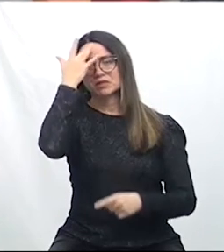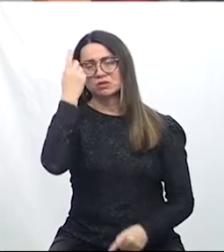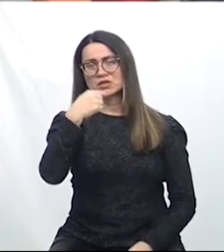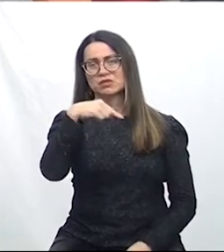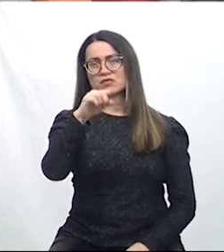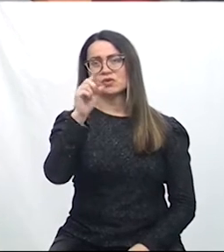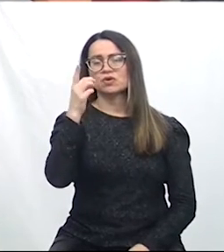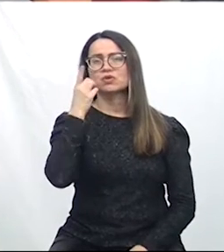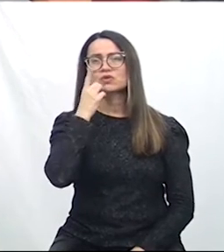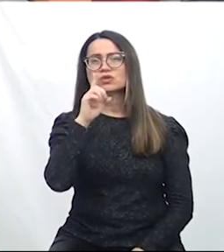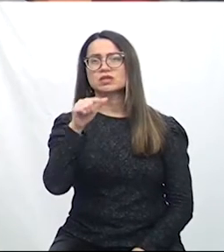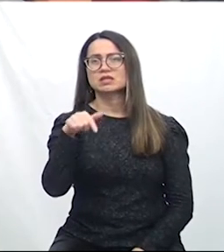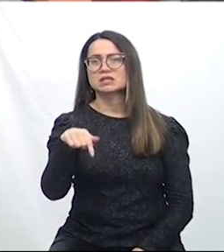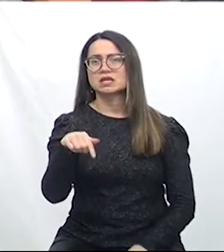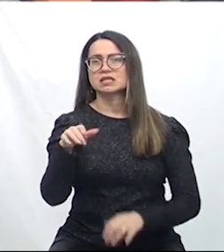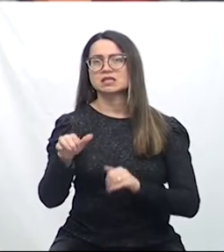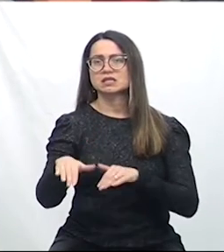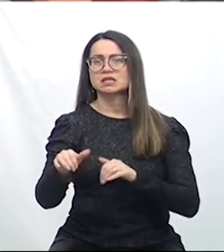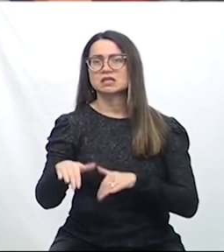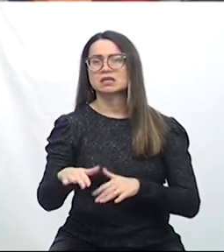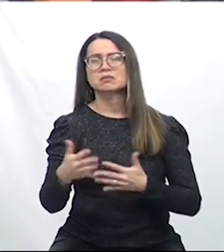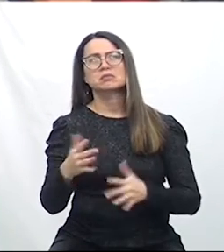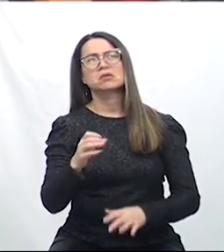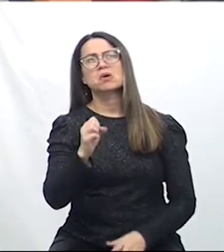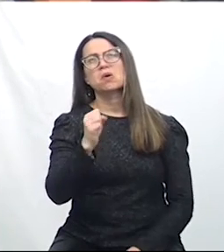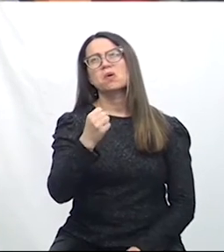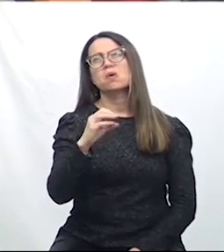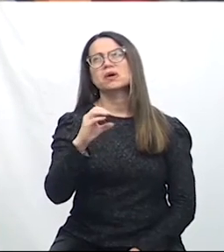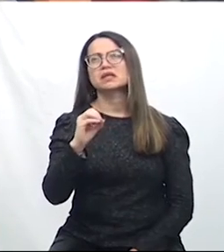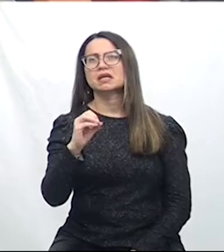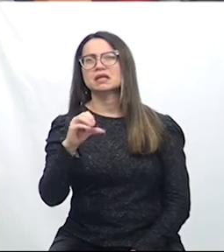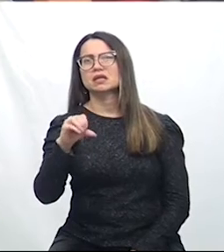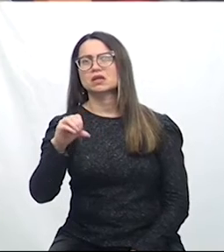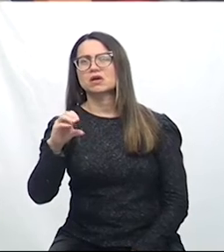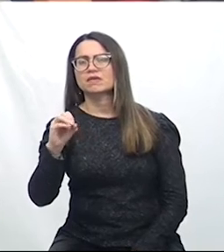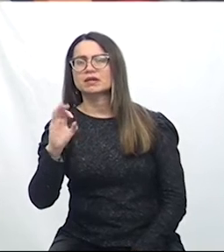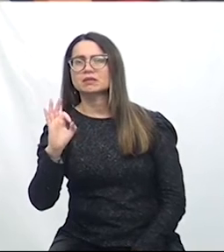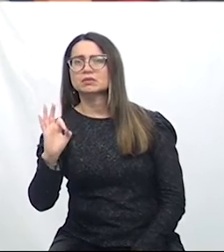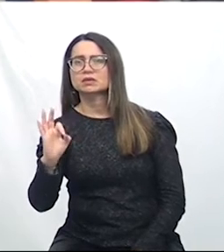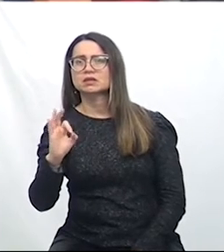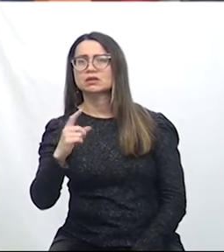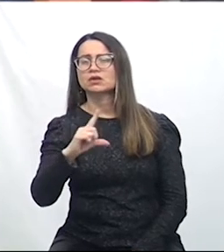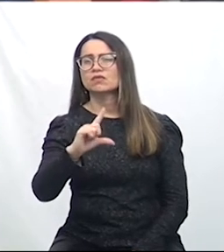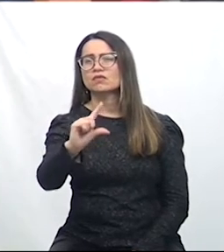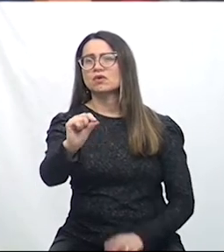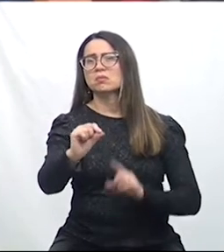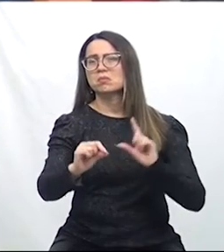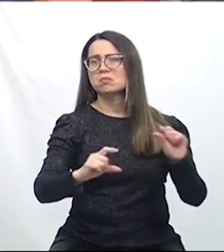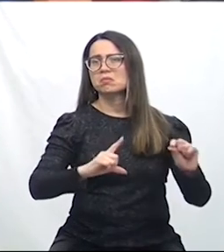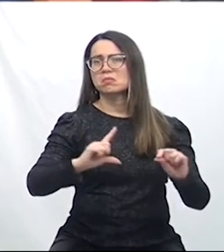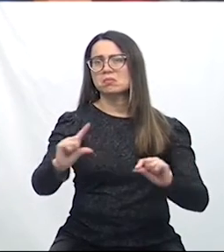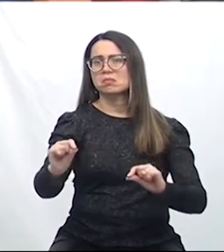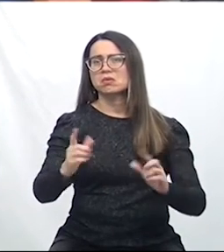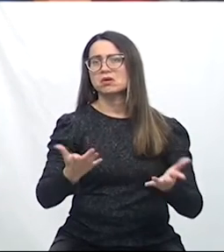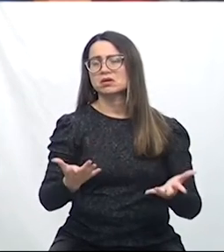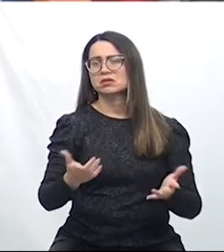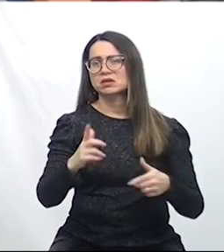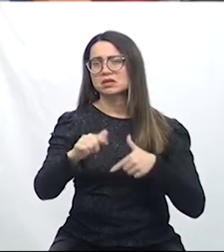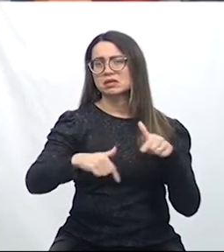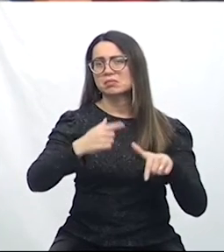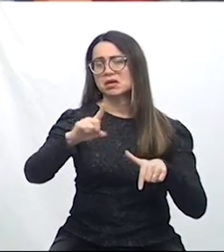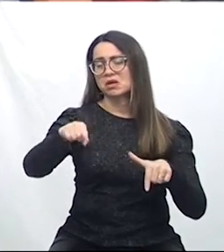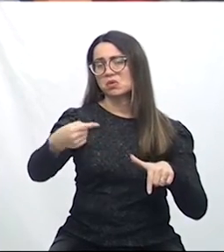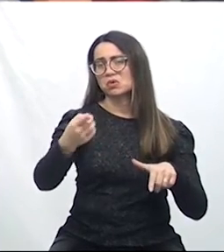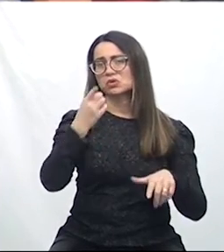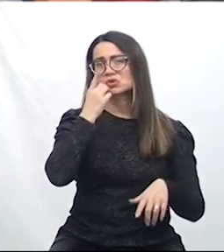setembro, quando acabou o desfile, 80%, 90% foi embora para casa. Foi descansar, tinha que trabalhar no outro dia.